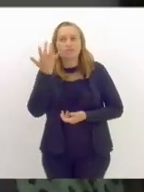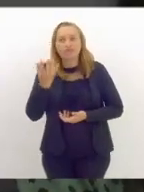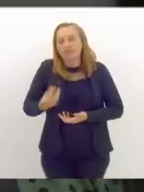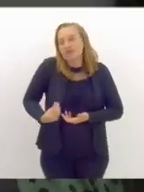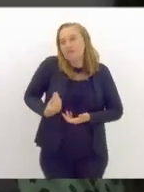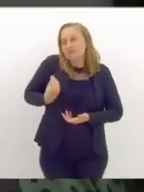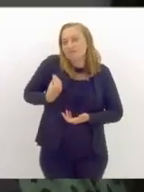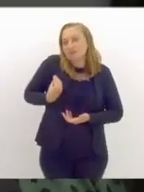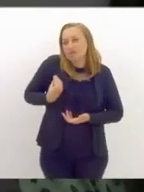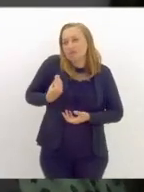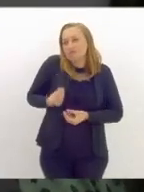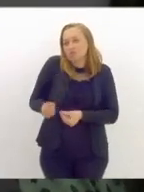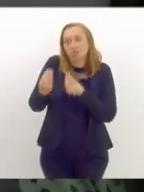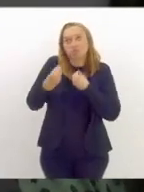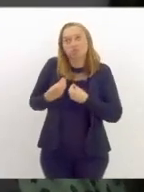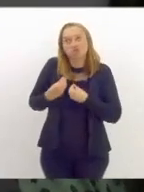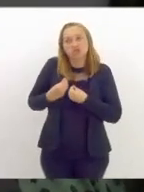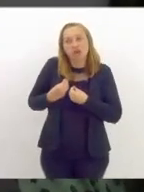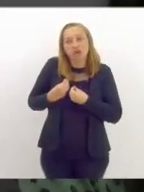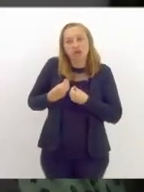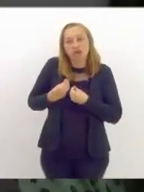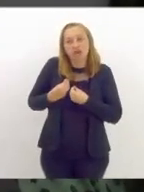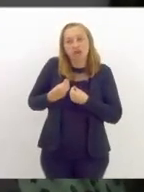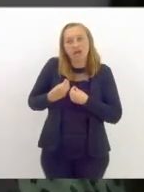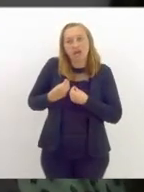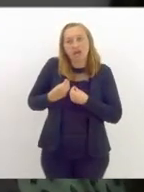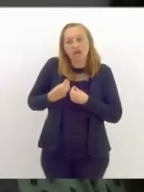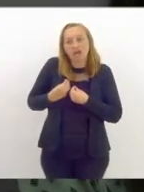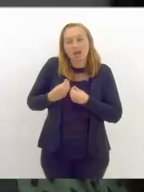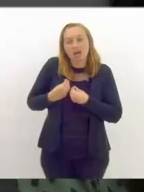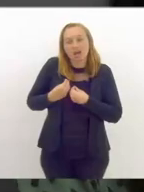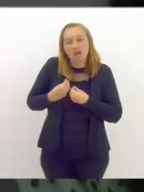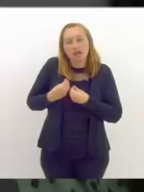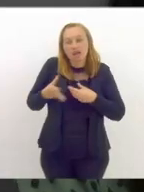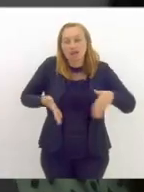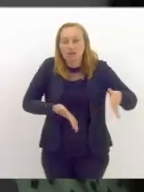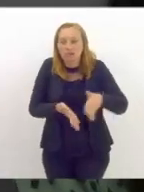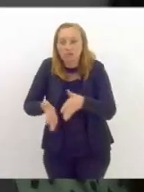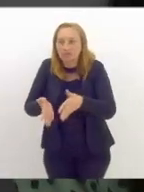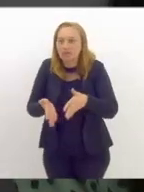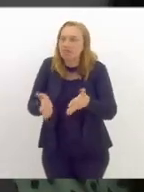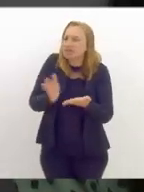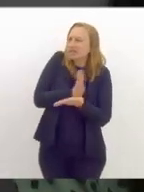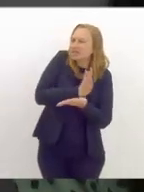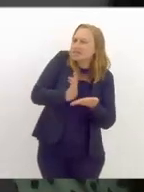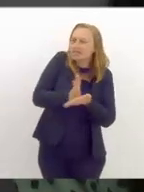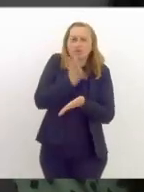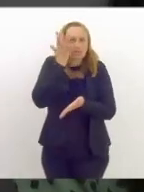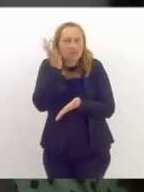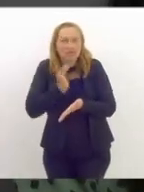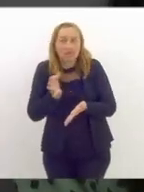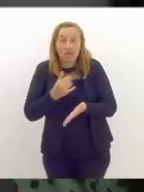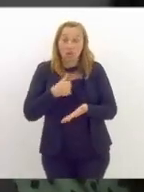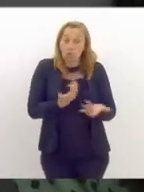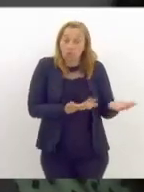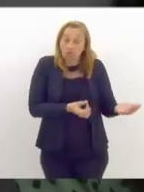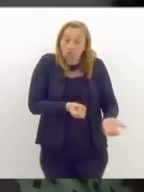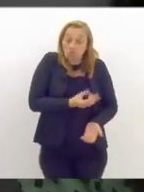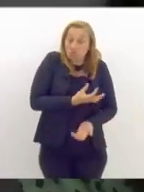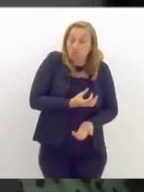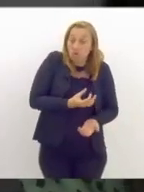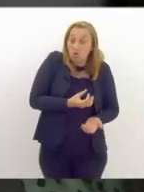vida nos dá sinais e que muitas das vezes nós não conseguimos entender esses sinais. Eu era uma jovem deputada